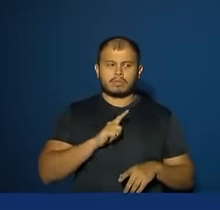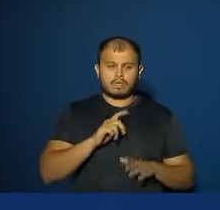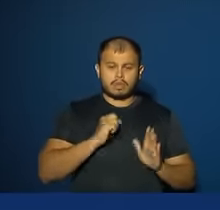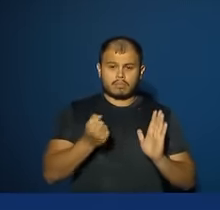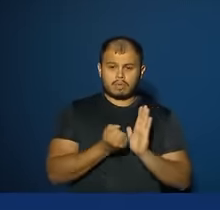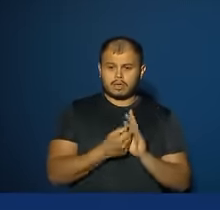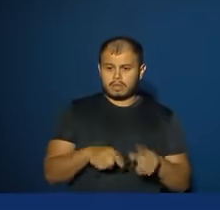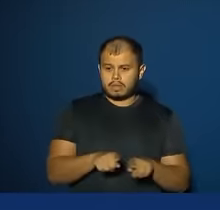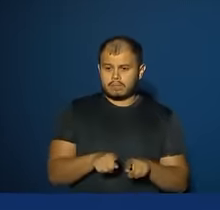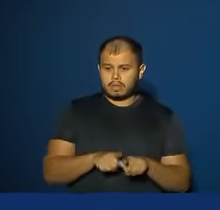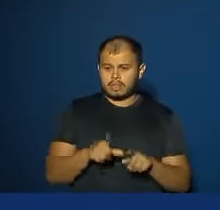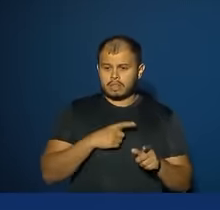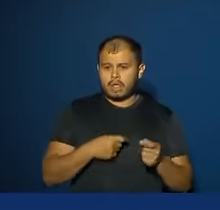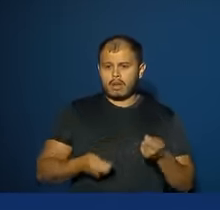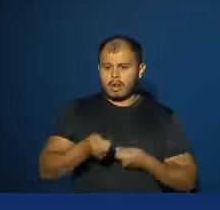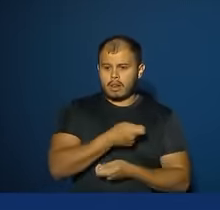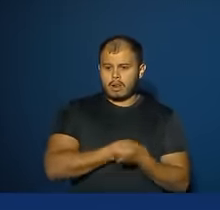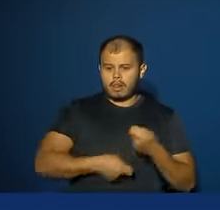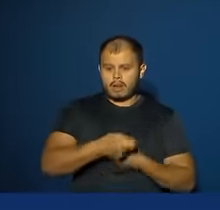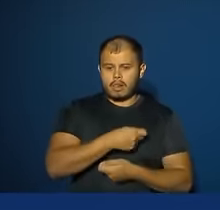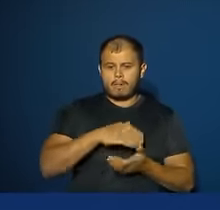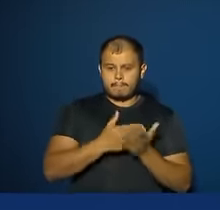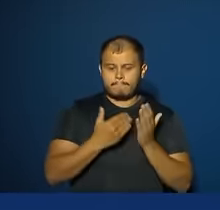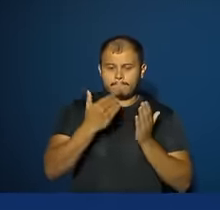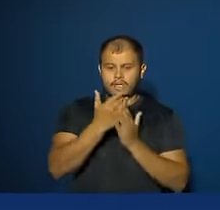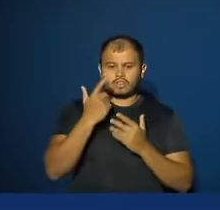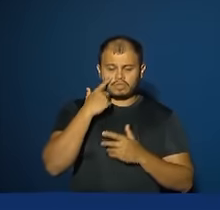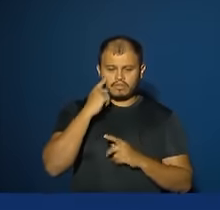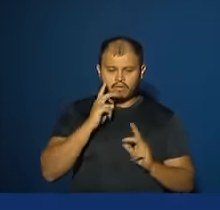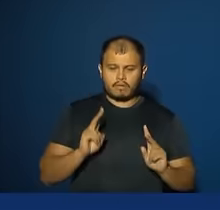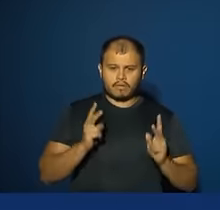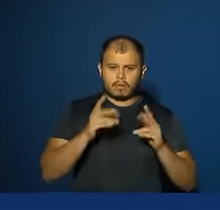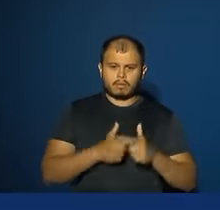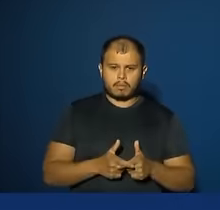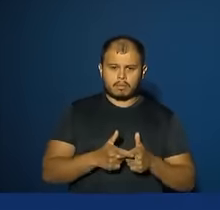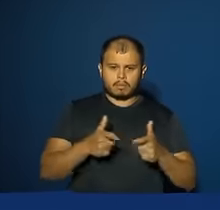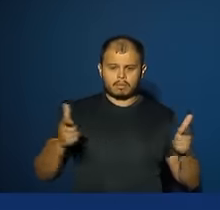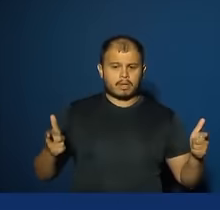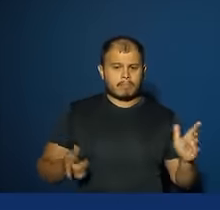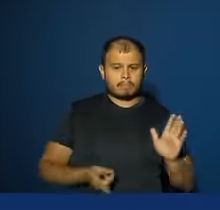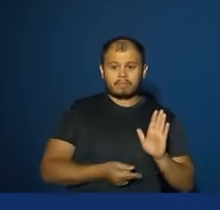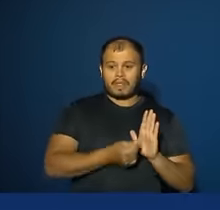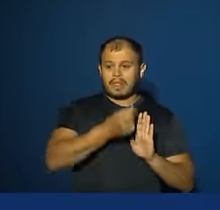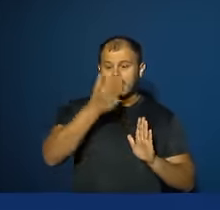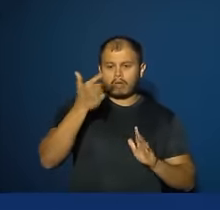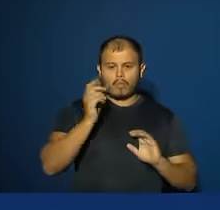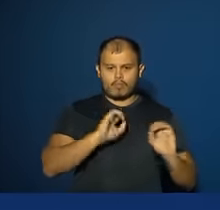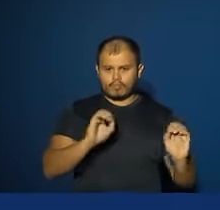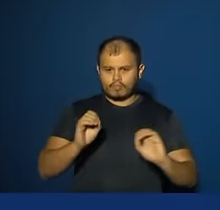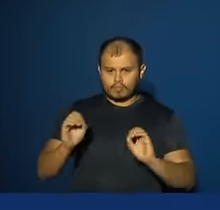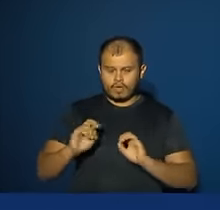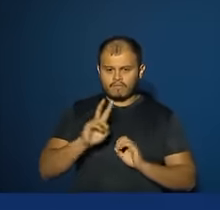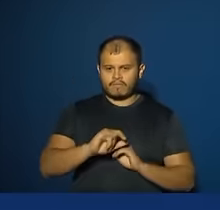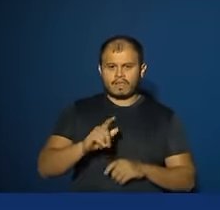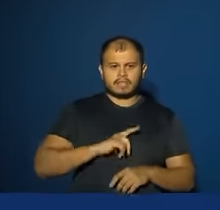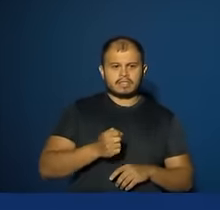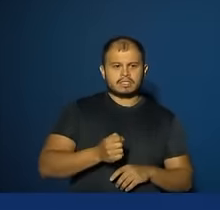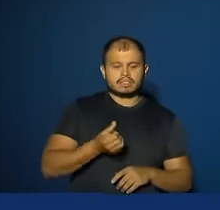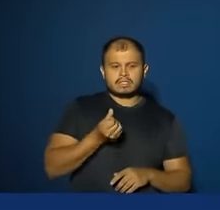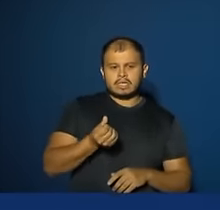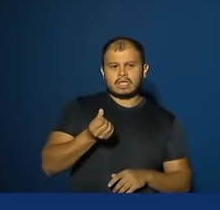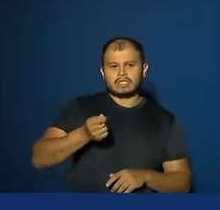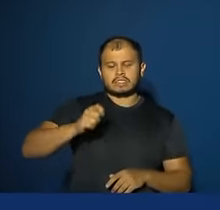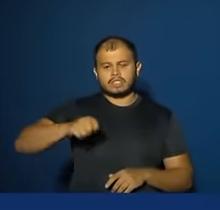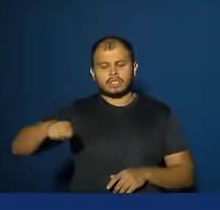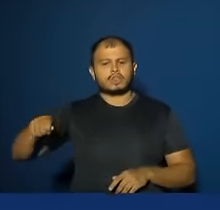marca e eles ainda estão monetizando isso. Então, a gente vê uma geração de valor grande, não precificada, que a gente vê aí nos próximos 6, 12, 18